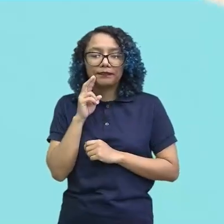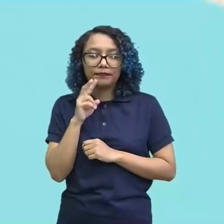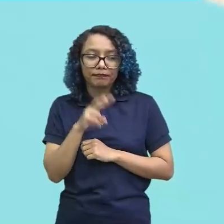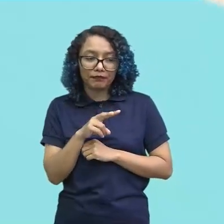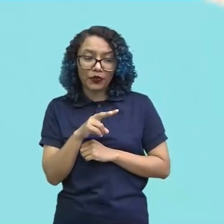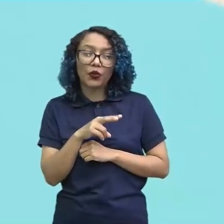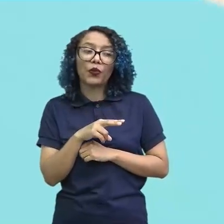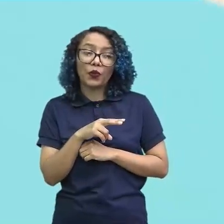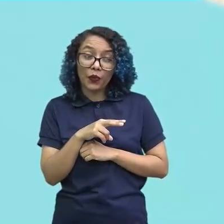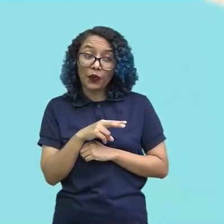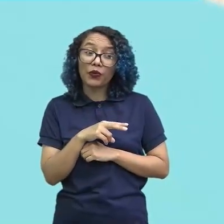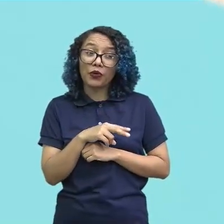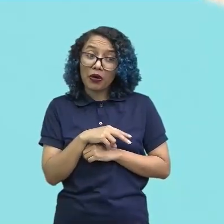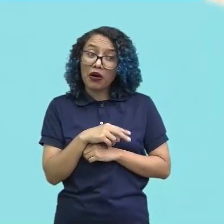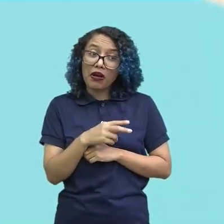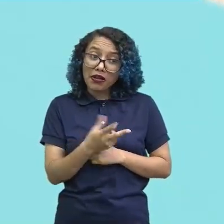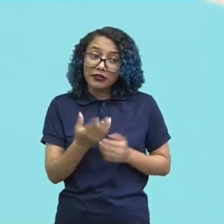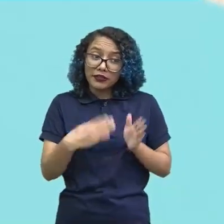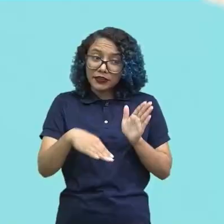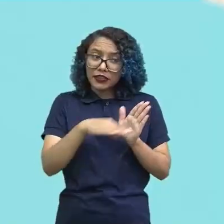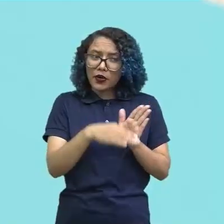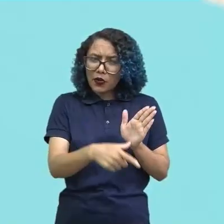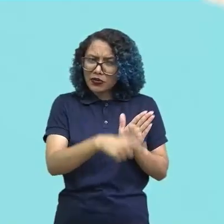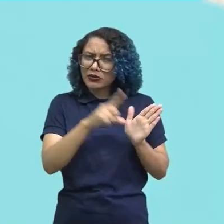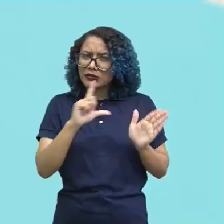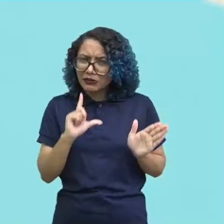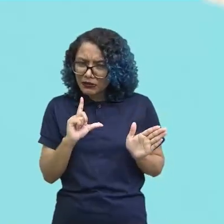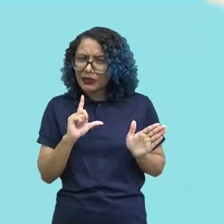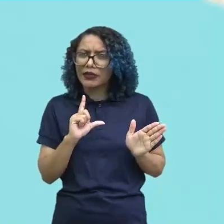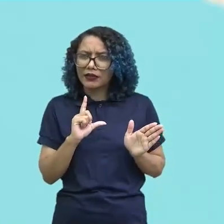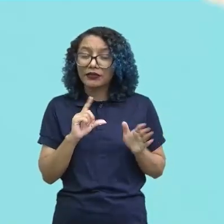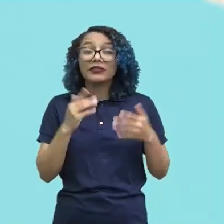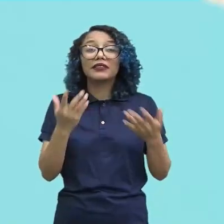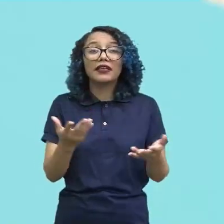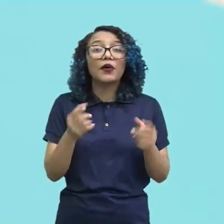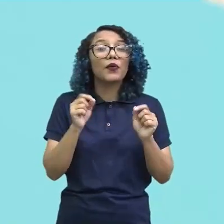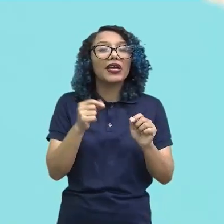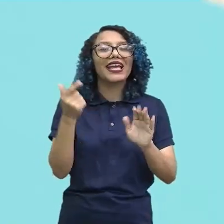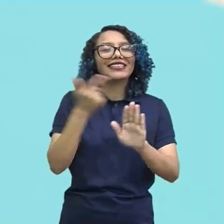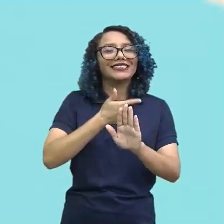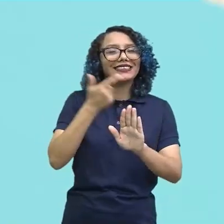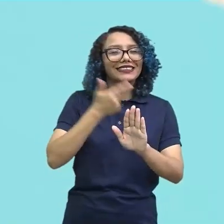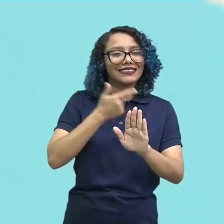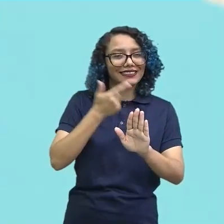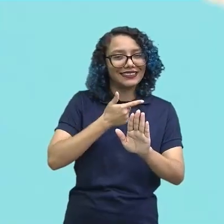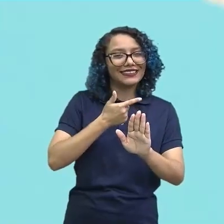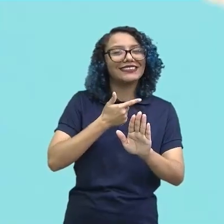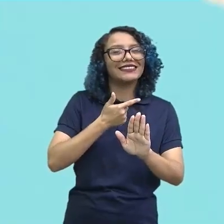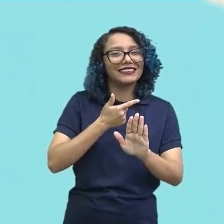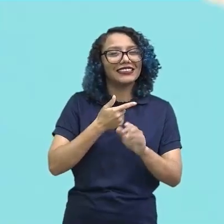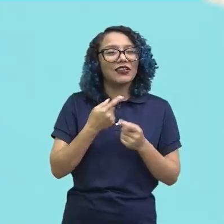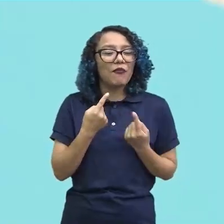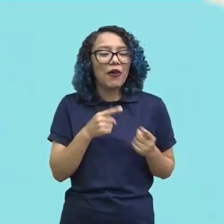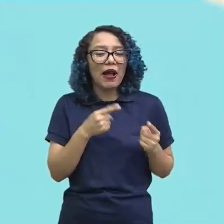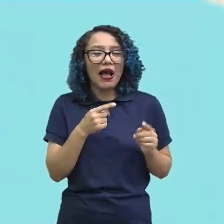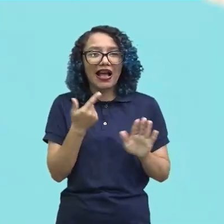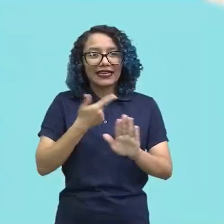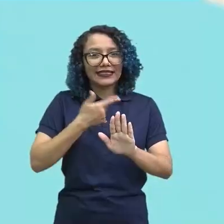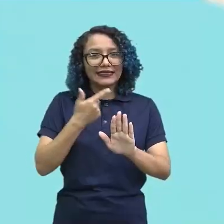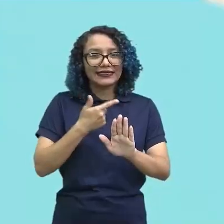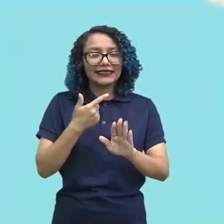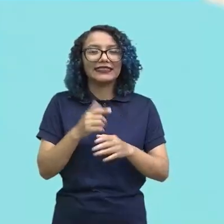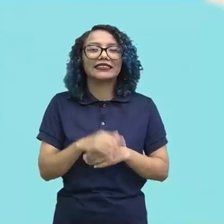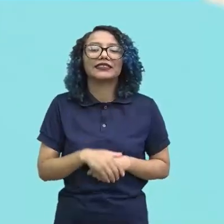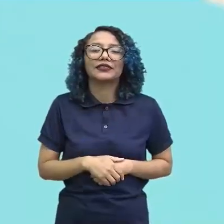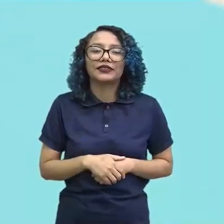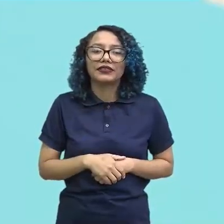porta, nossa, fulano, chegou cedo, hein? Observem que você está sendo irônico. Por quê? Perceba que a pessoa,